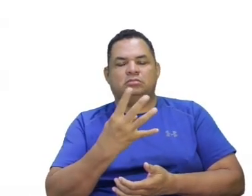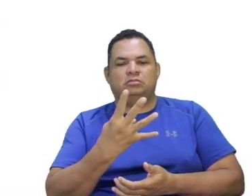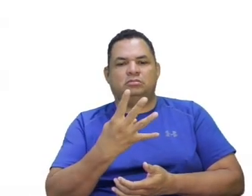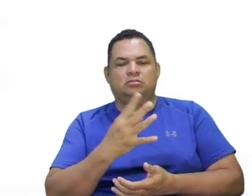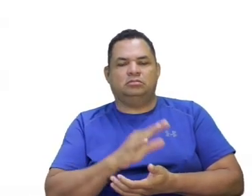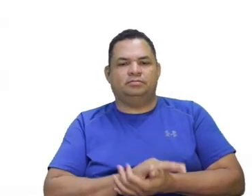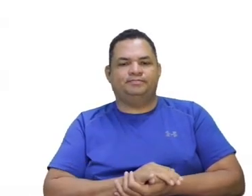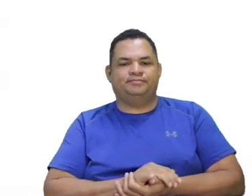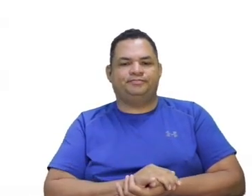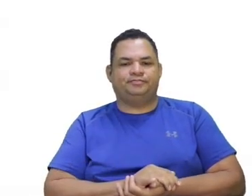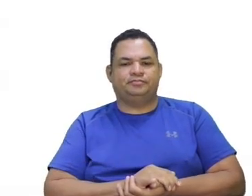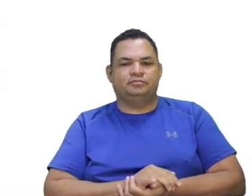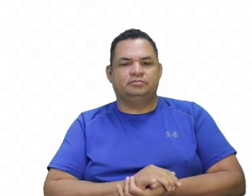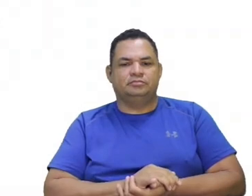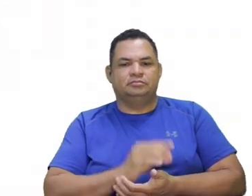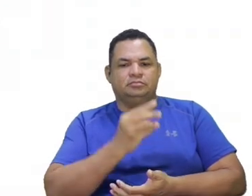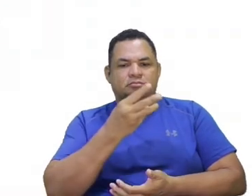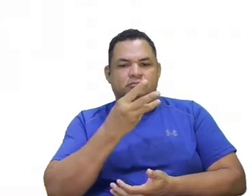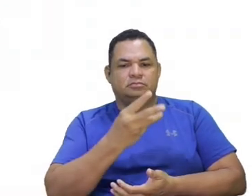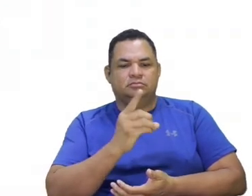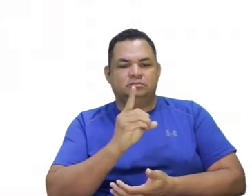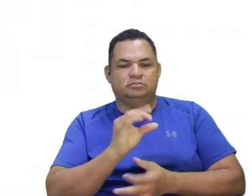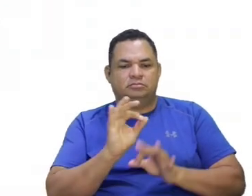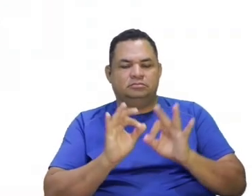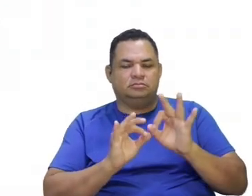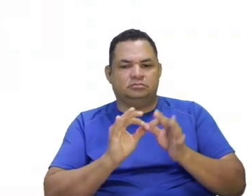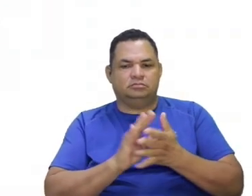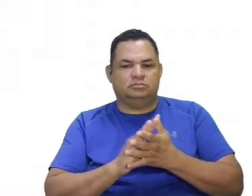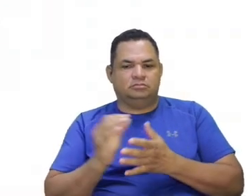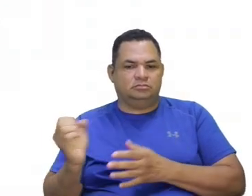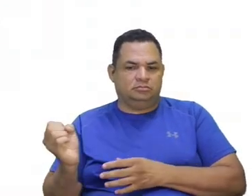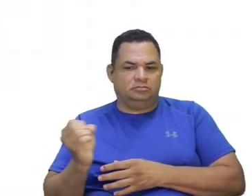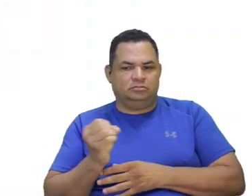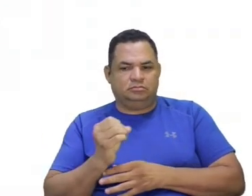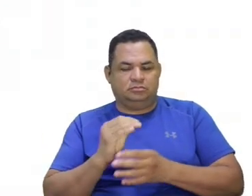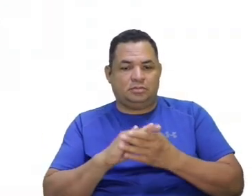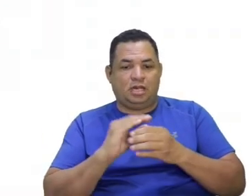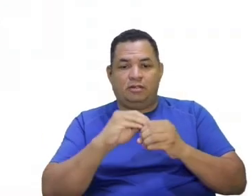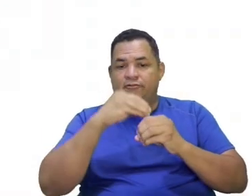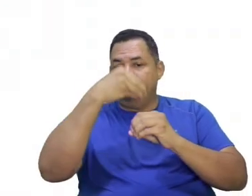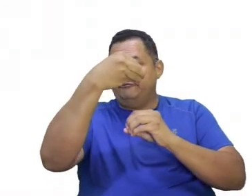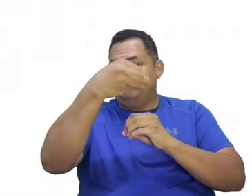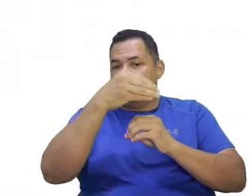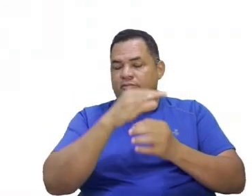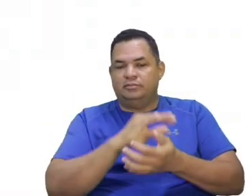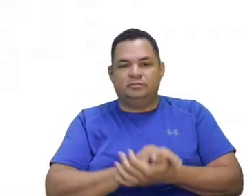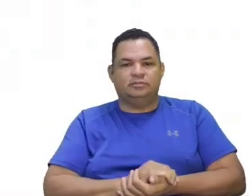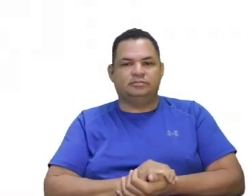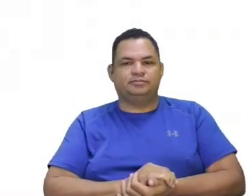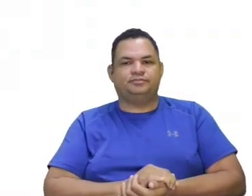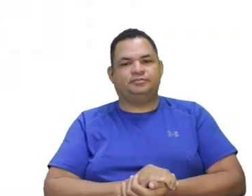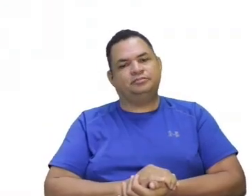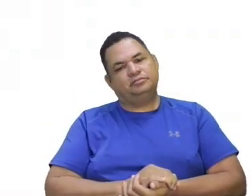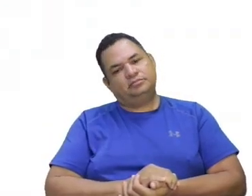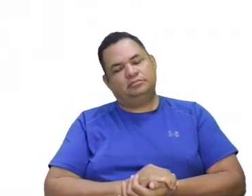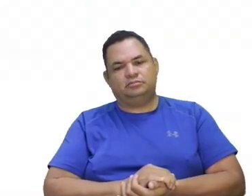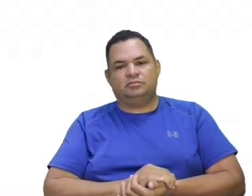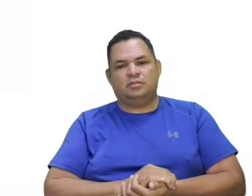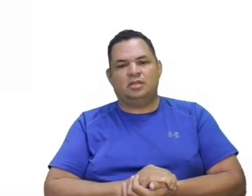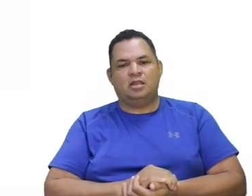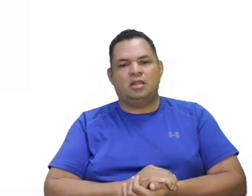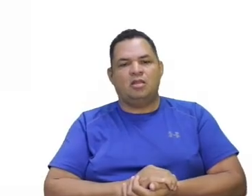Então, no subnível 3, que será o novo mais externo após o subnível S4 ser